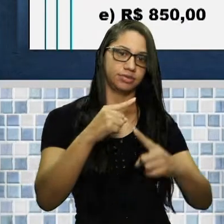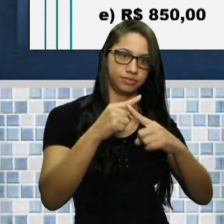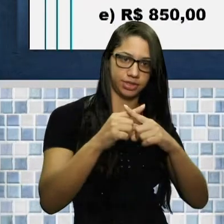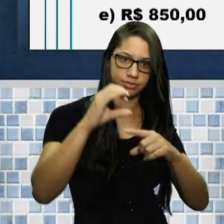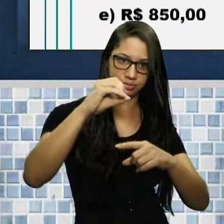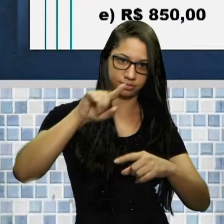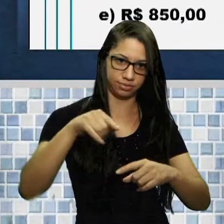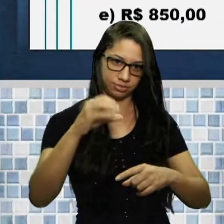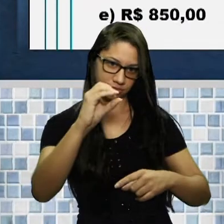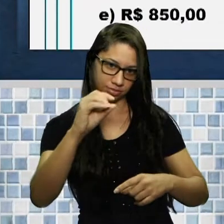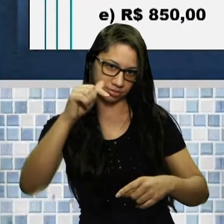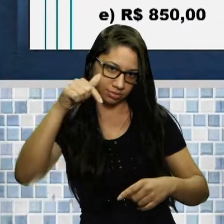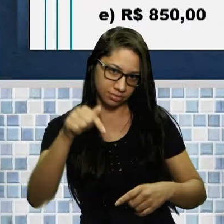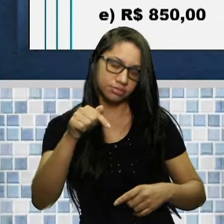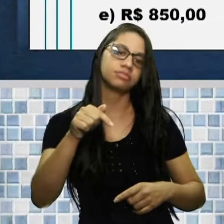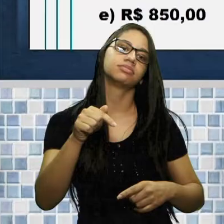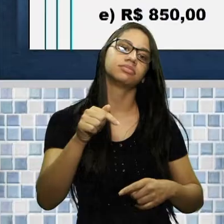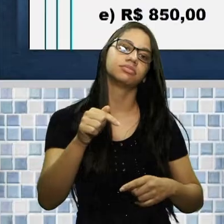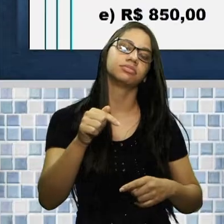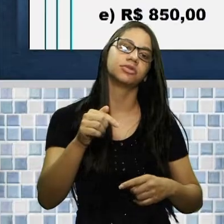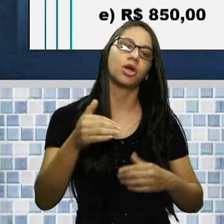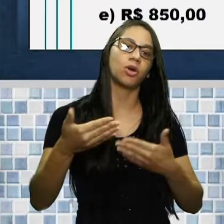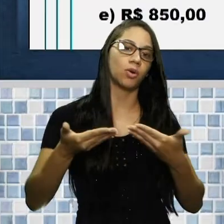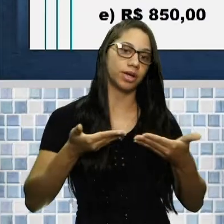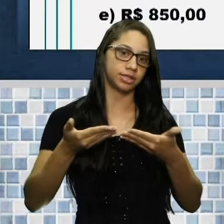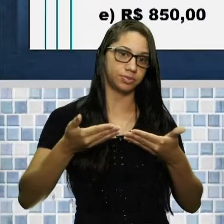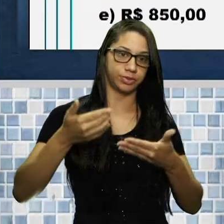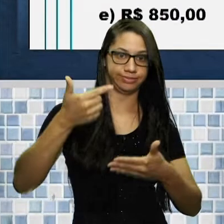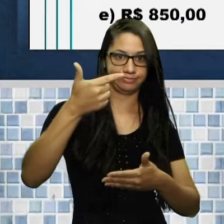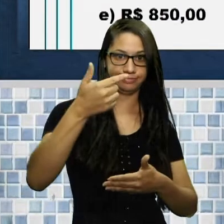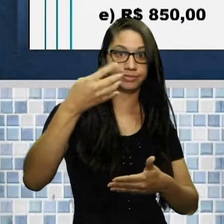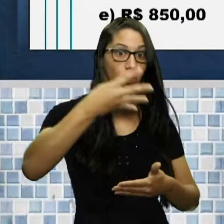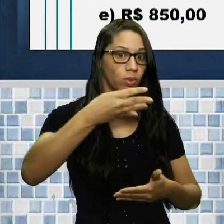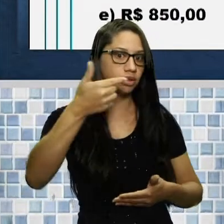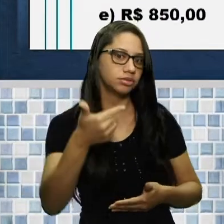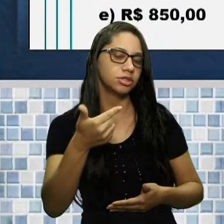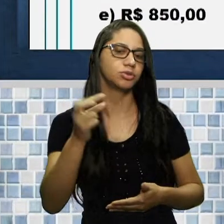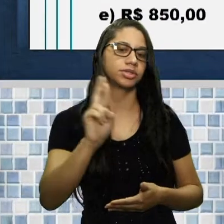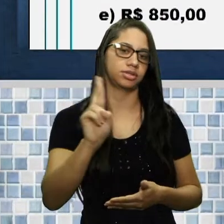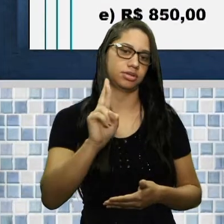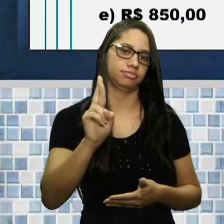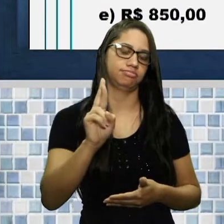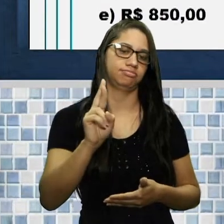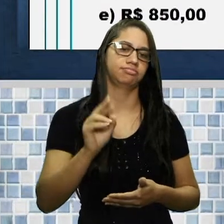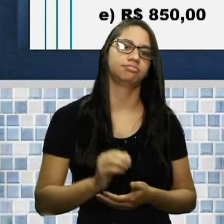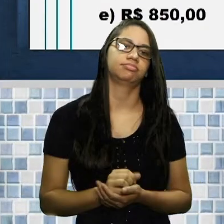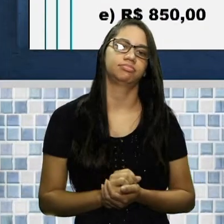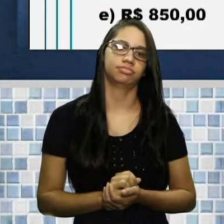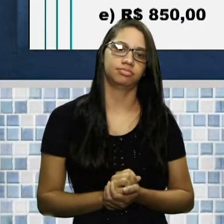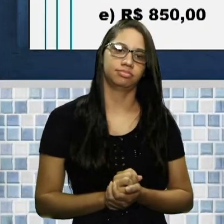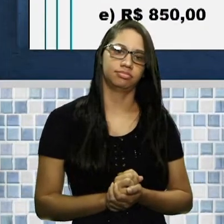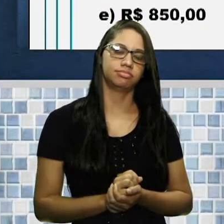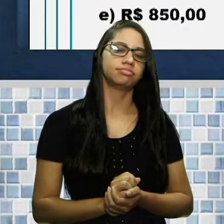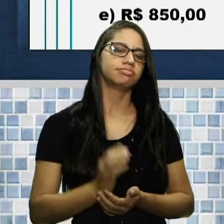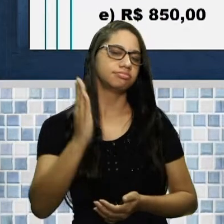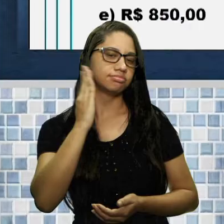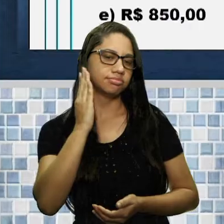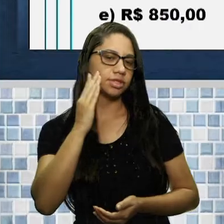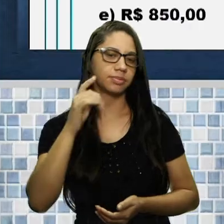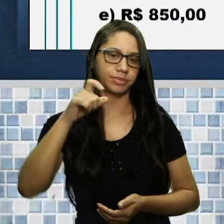vezes 0,07 corresponde a R$ 42,00. Então, eu quero saber o valor